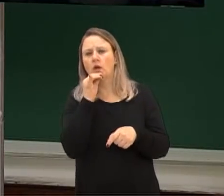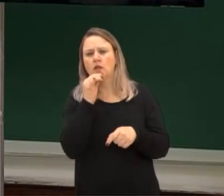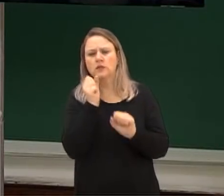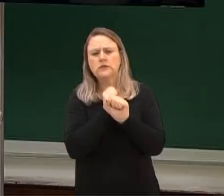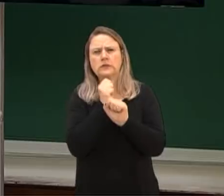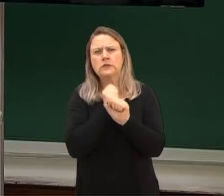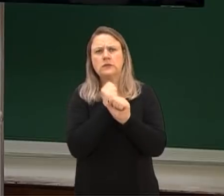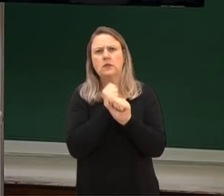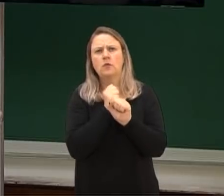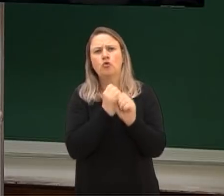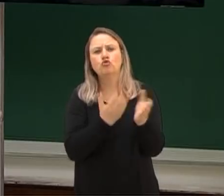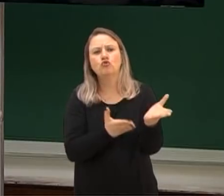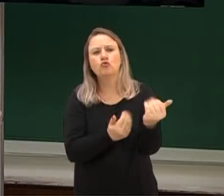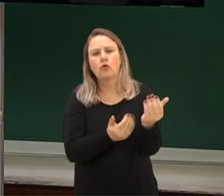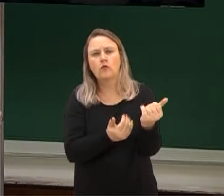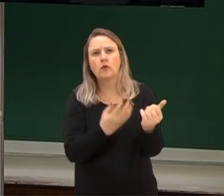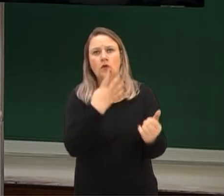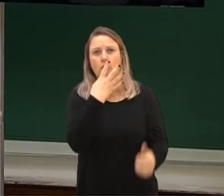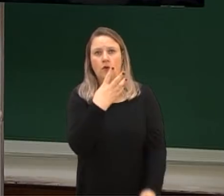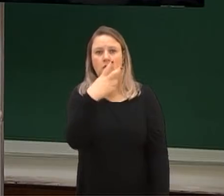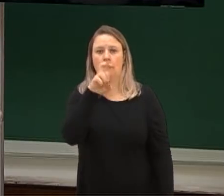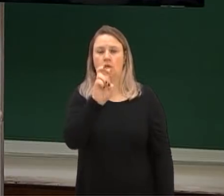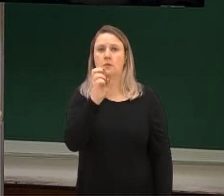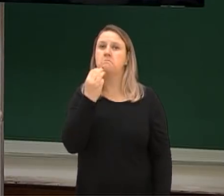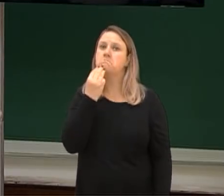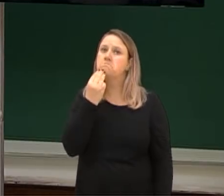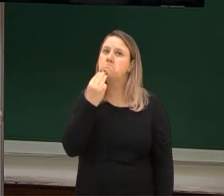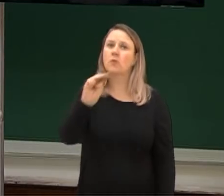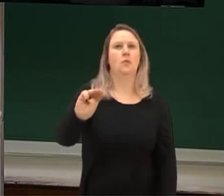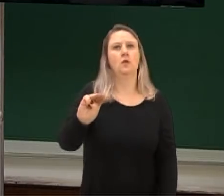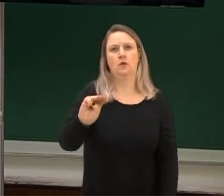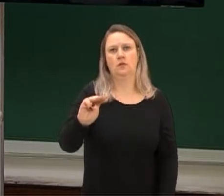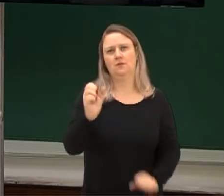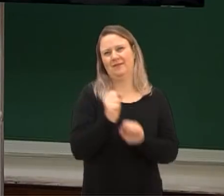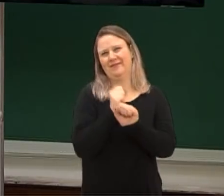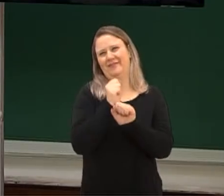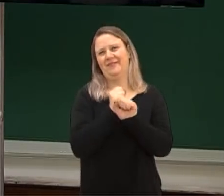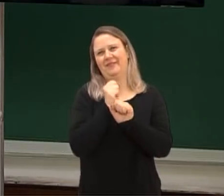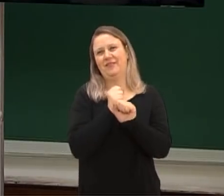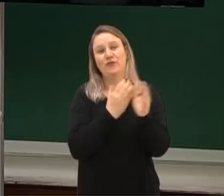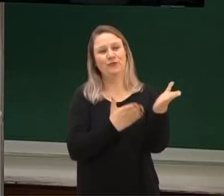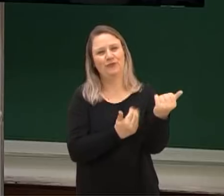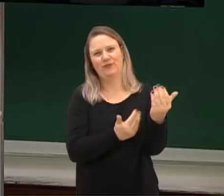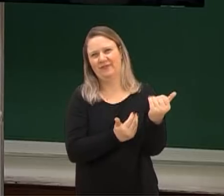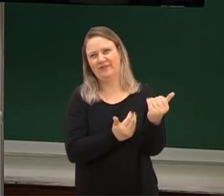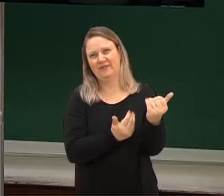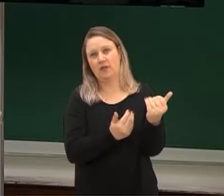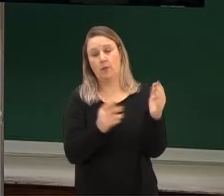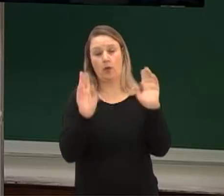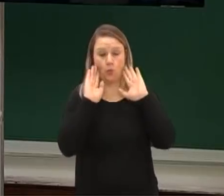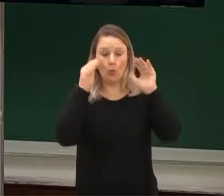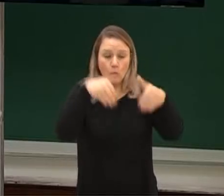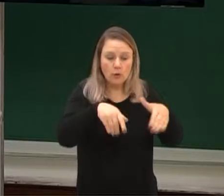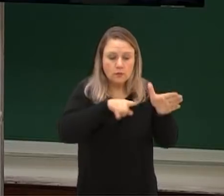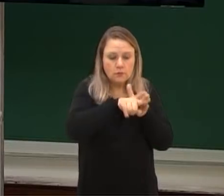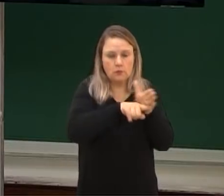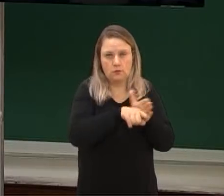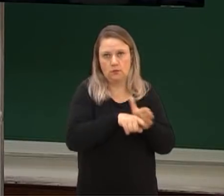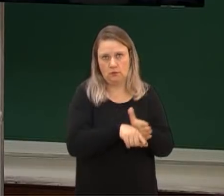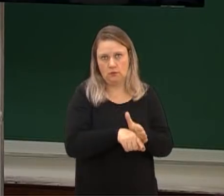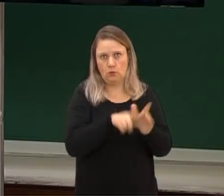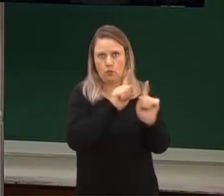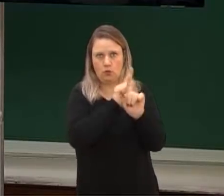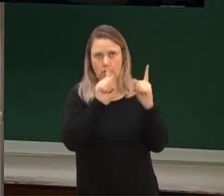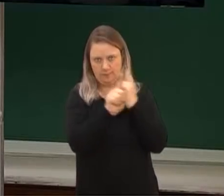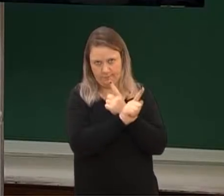45 milhões de anos, mais ou menos. Isso é jovem para a geologia, que foi mais ou menos a época de formação dessas duas grandes